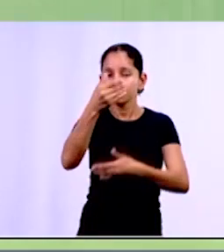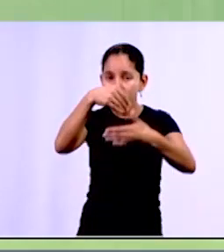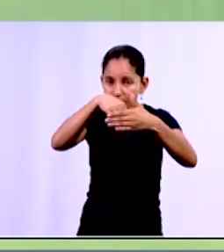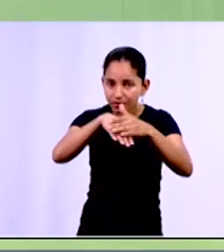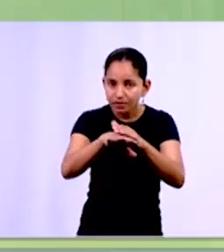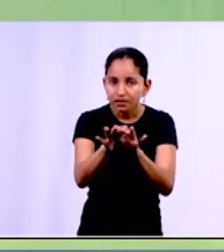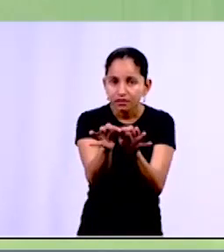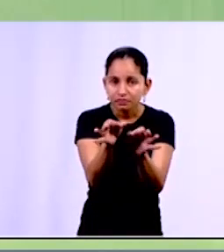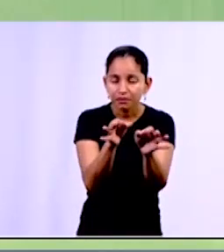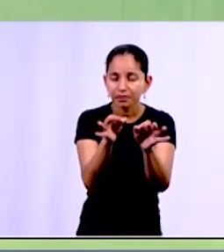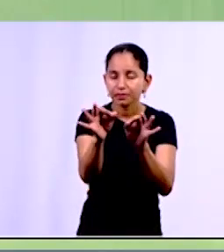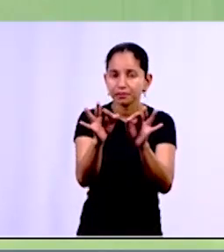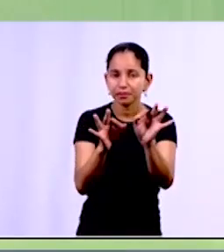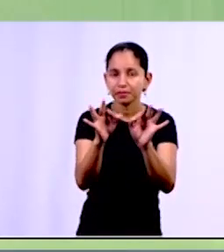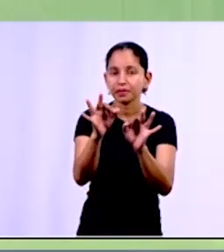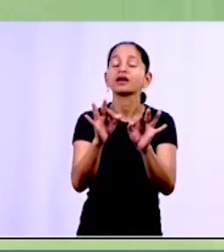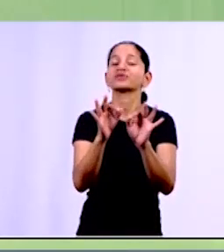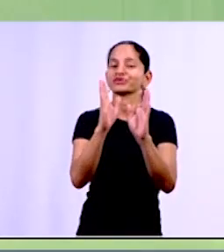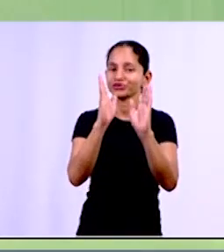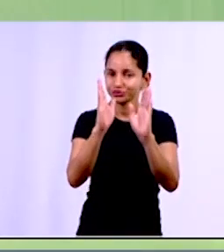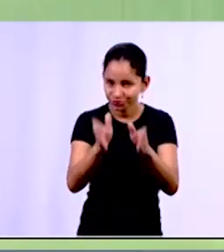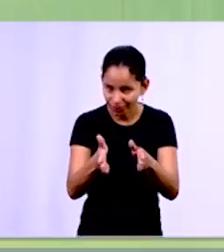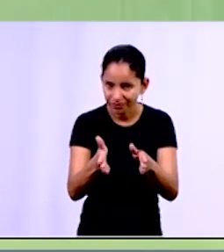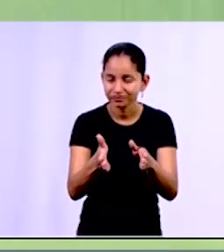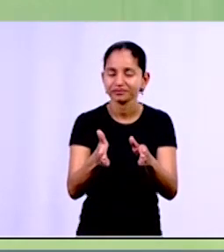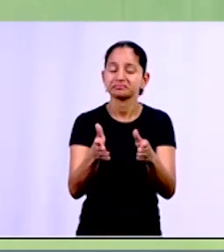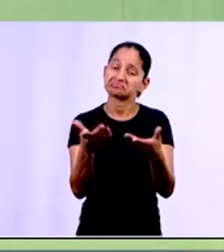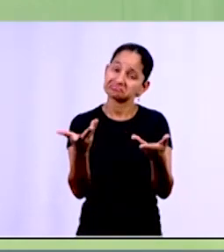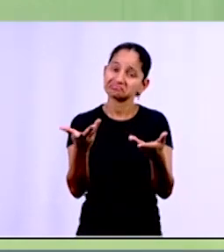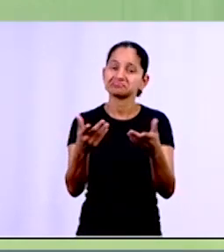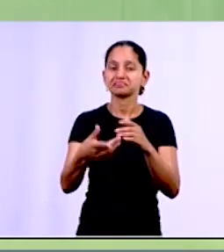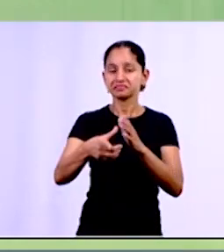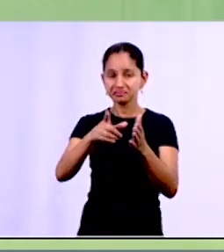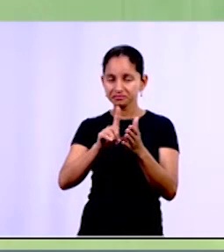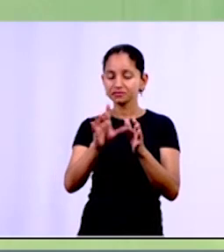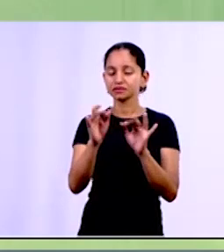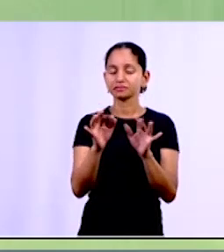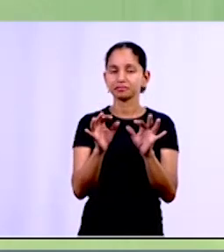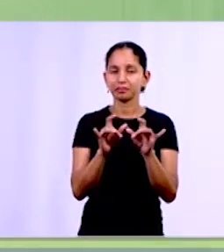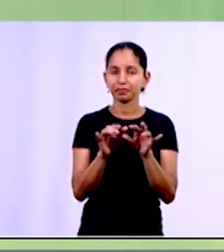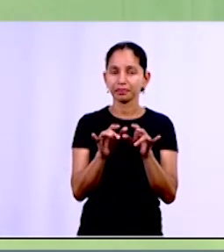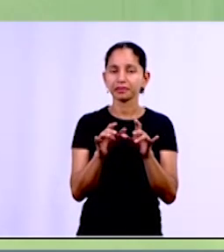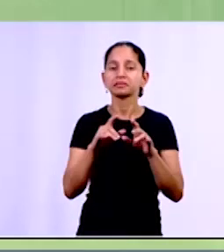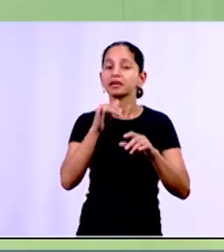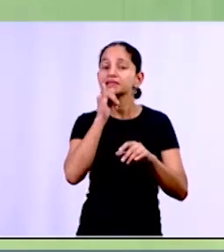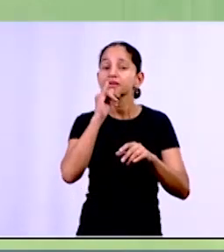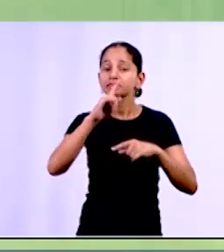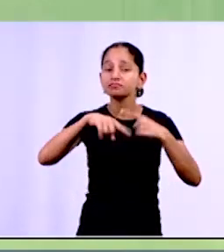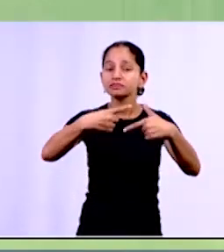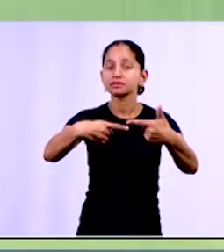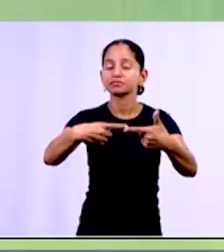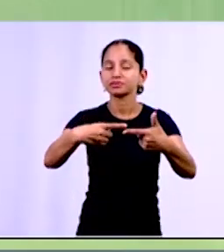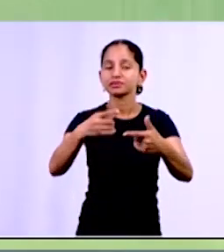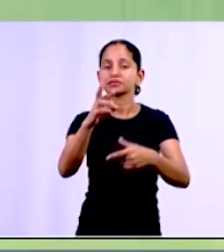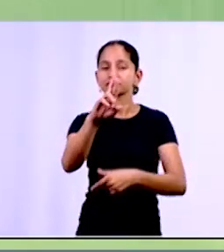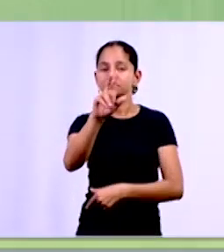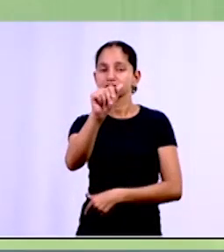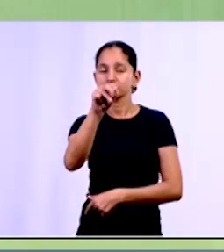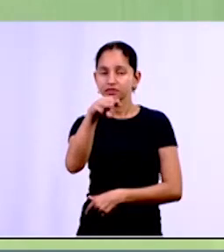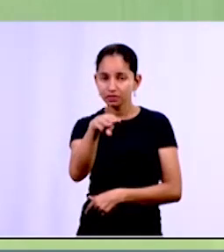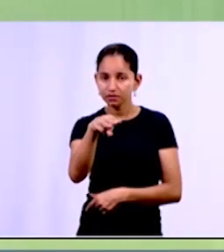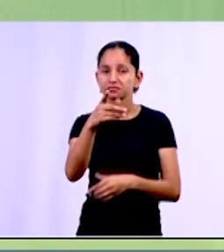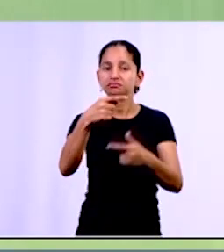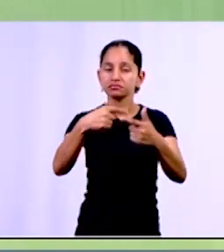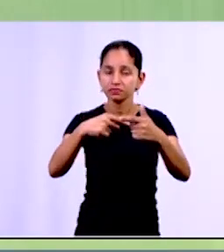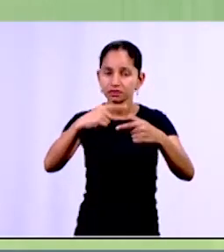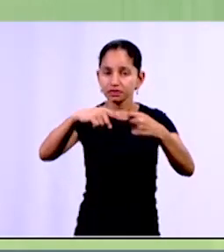Tudo que é processado pelo processador tem que passar pela RAM. E a maior, né, quanto mais